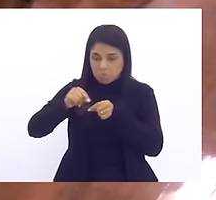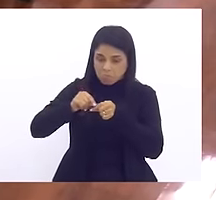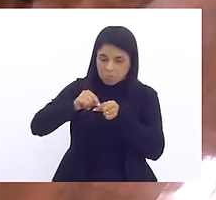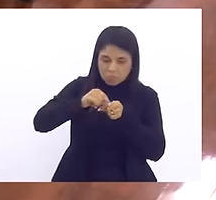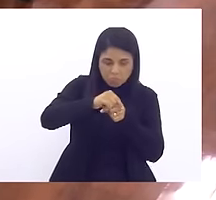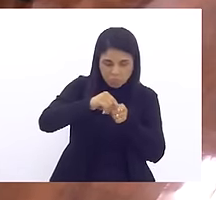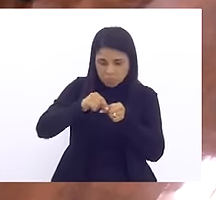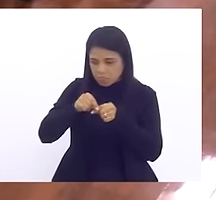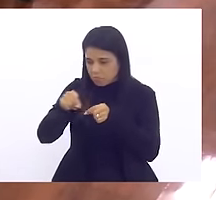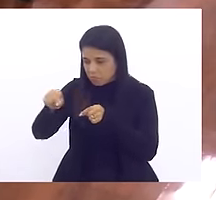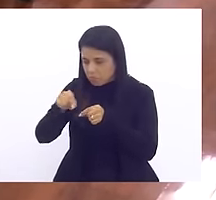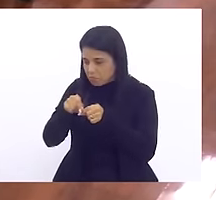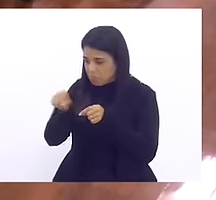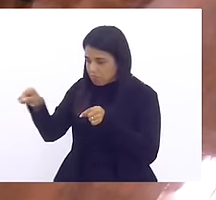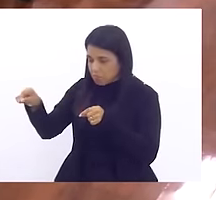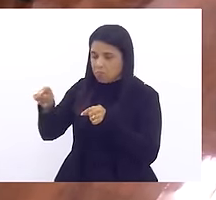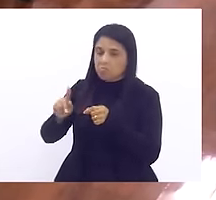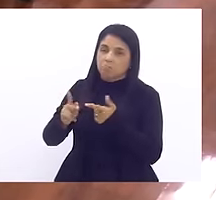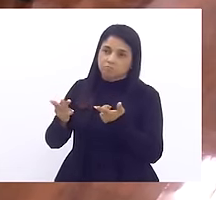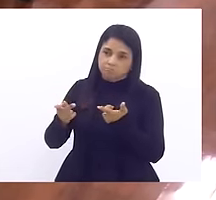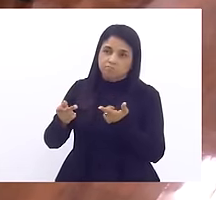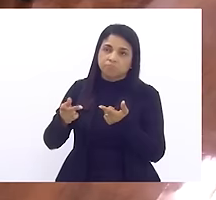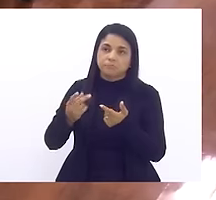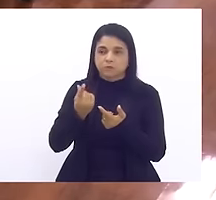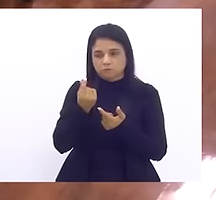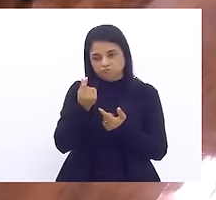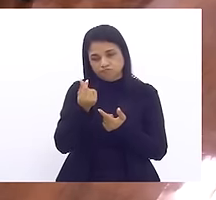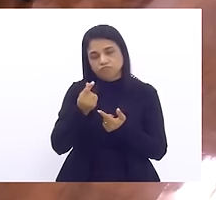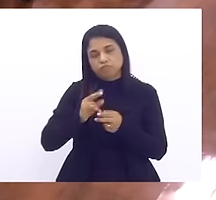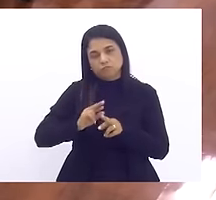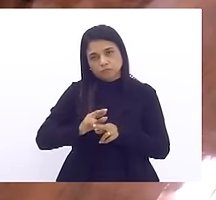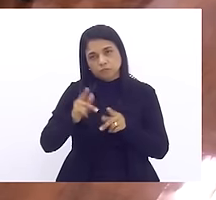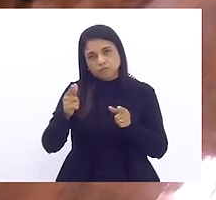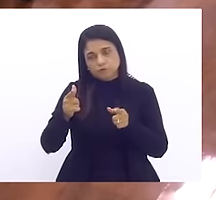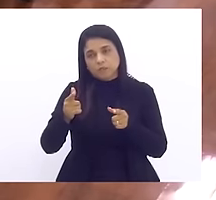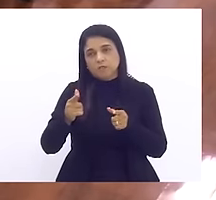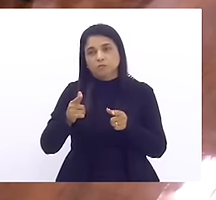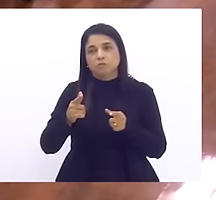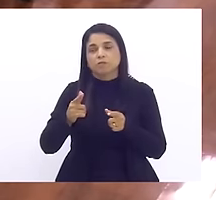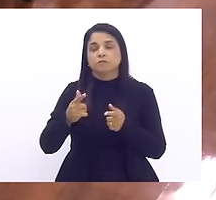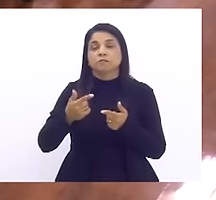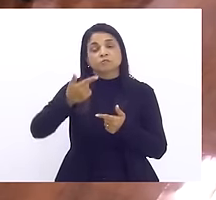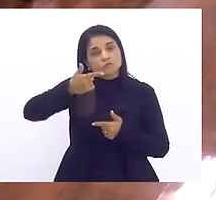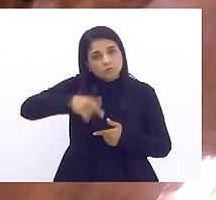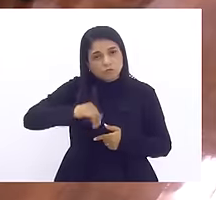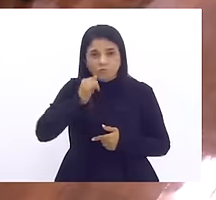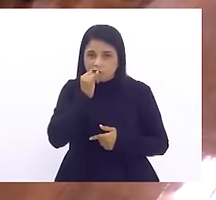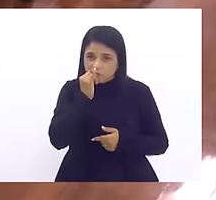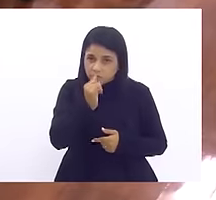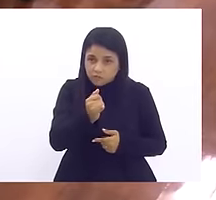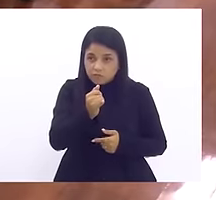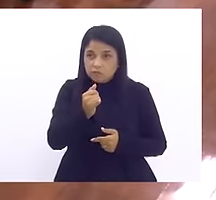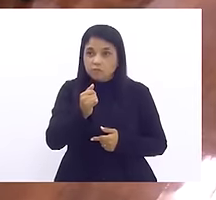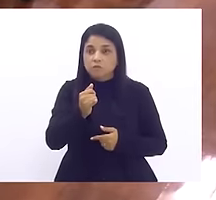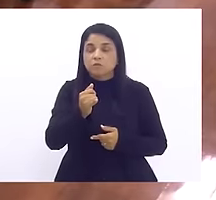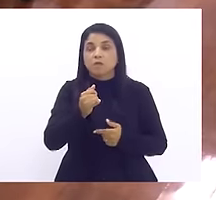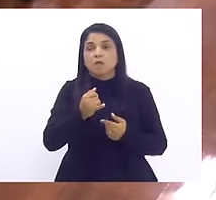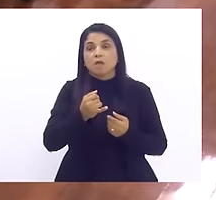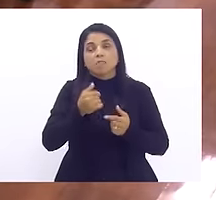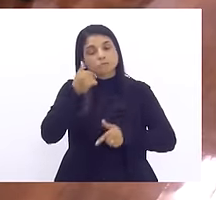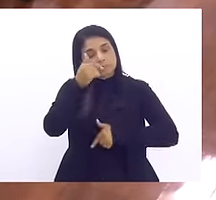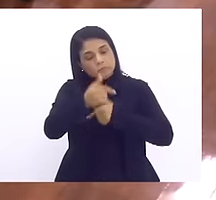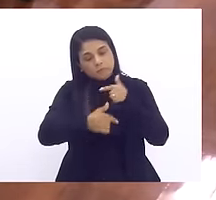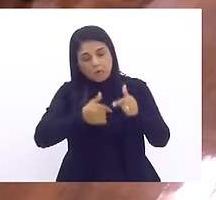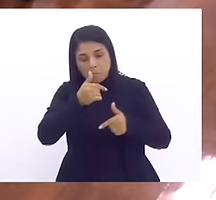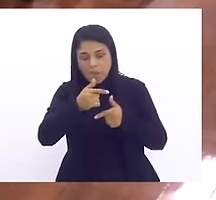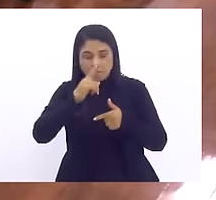vamos gastar para poder fazer o destino E aí só ratificando mais uma vez porque a gente faz é só prestar o serviço até